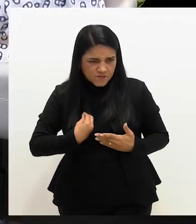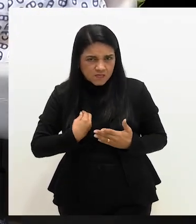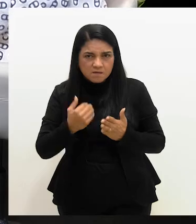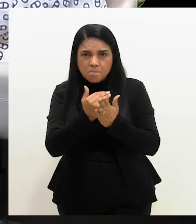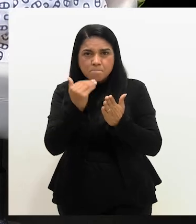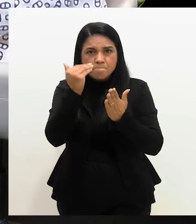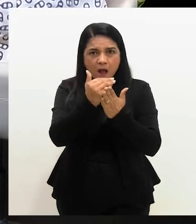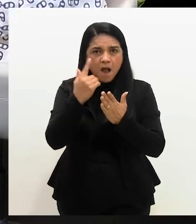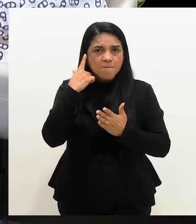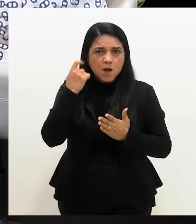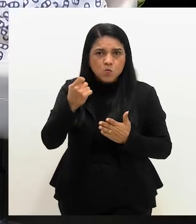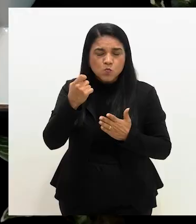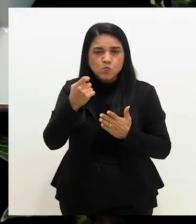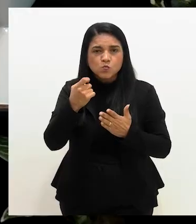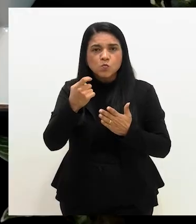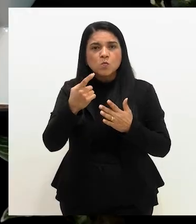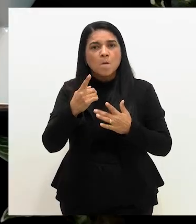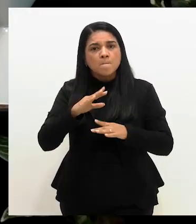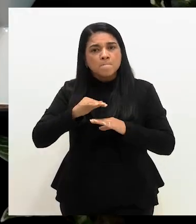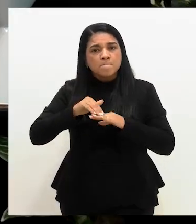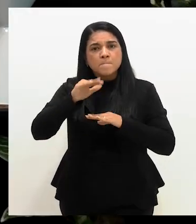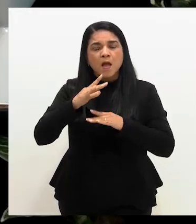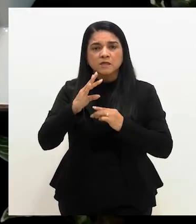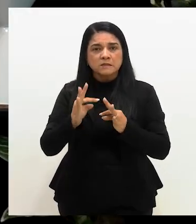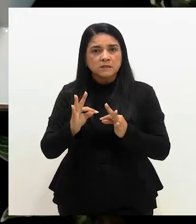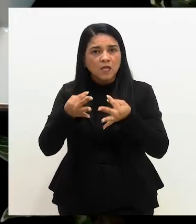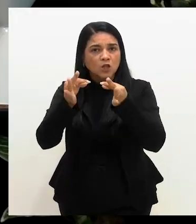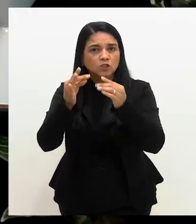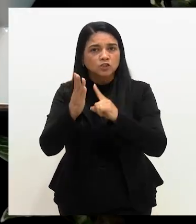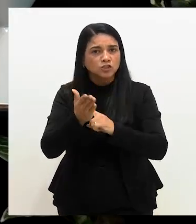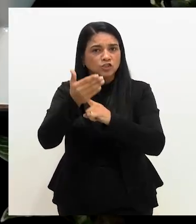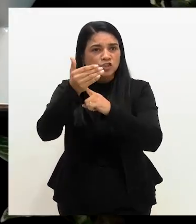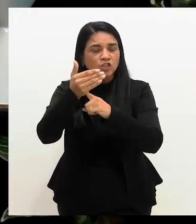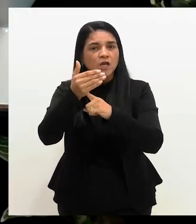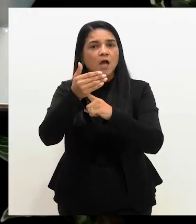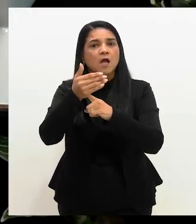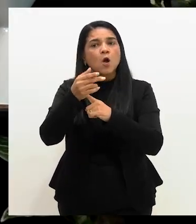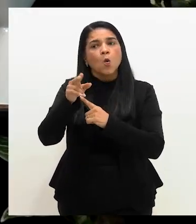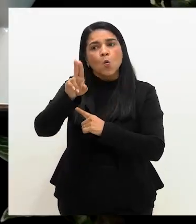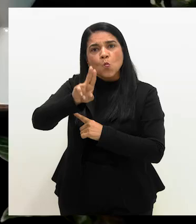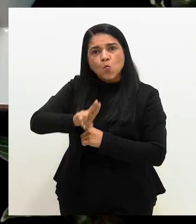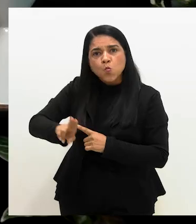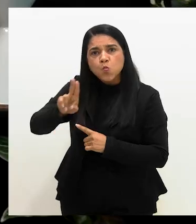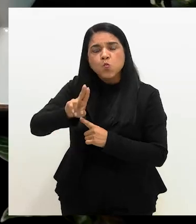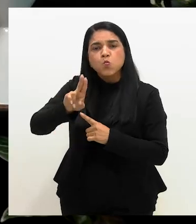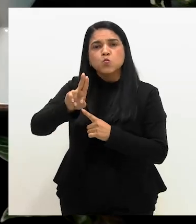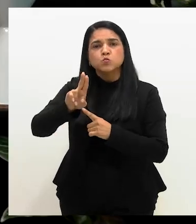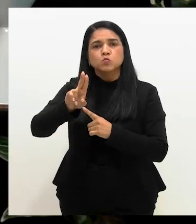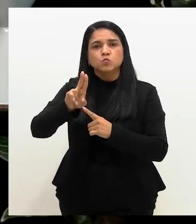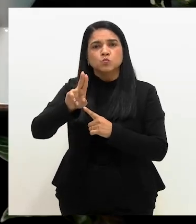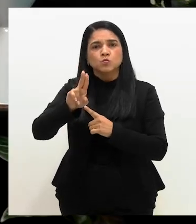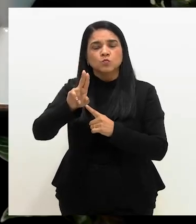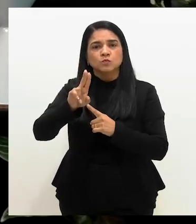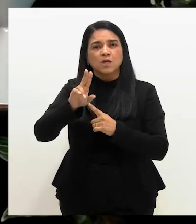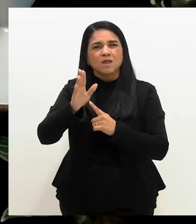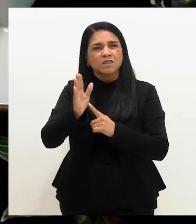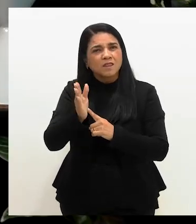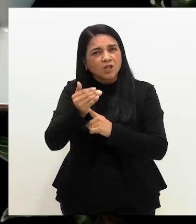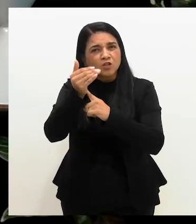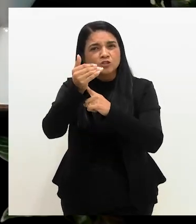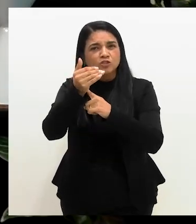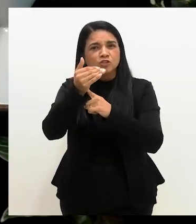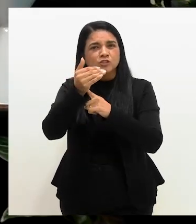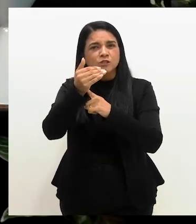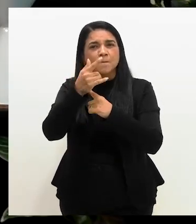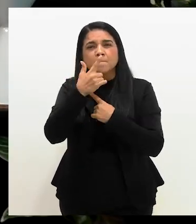diz? Quer dizer, enquanto há mais tecnologia, por outro lado, há mais uso de máquinas, e as máquinas, ainda que seja esse ruidinho